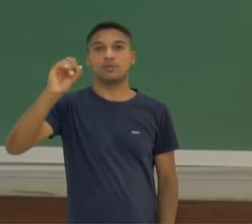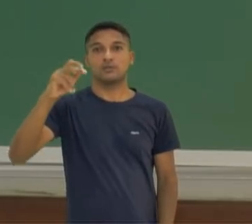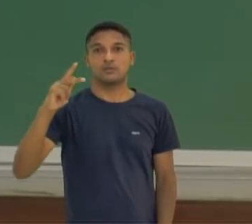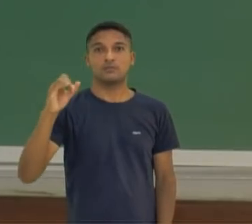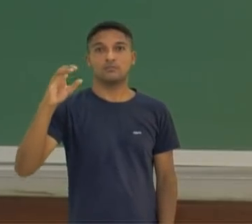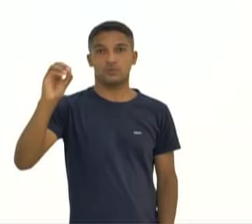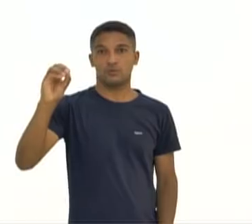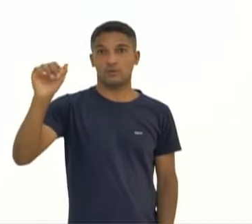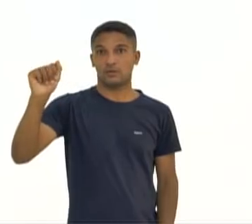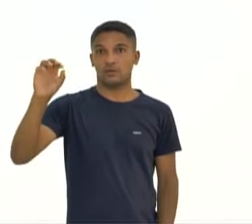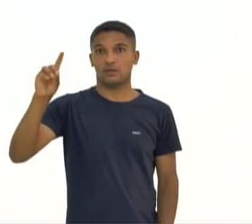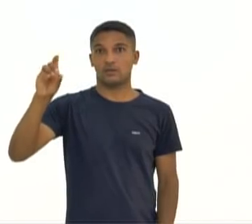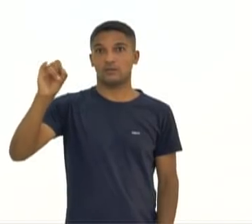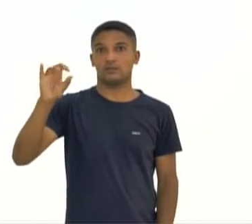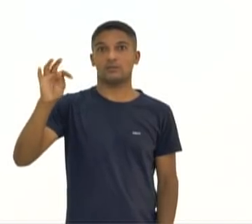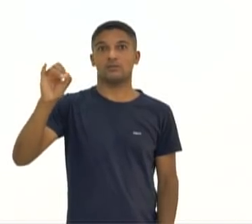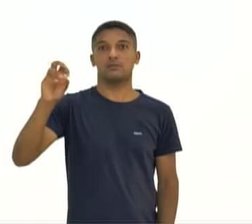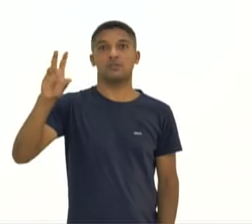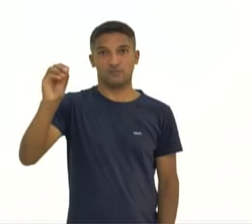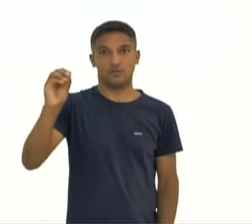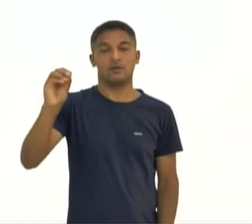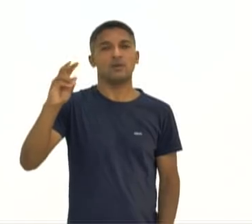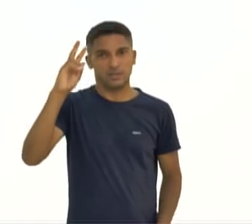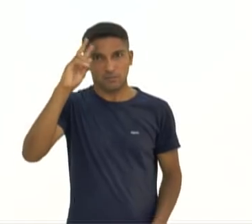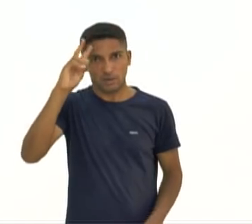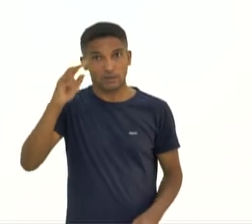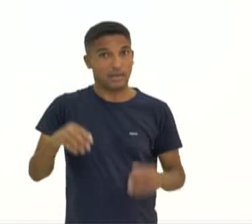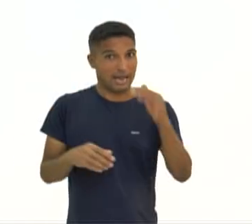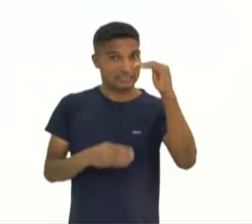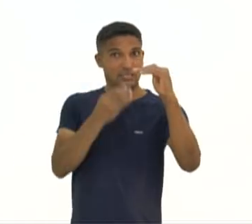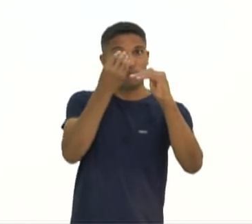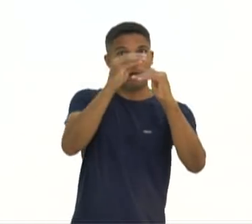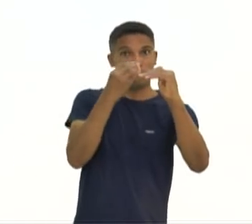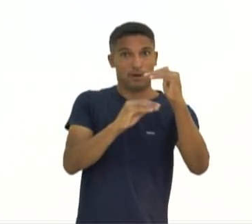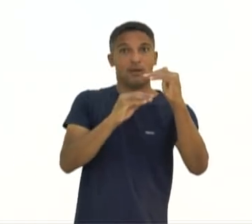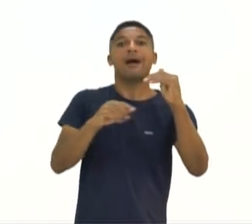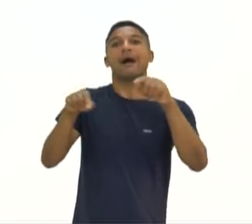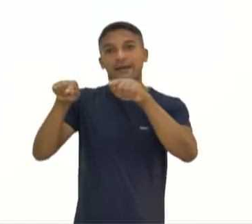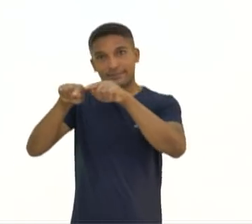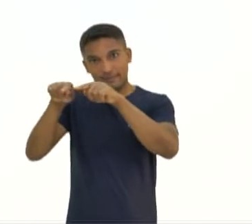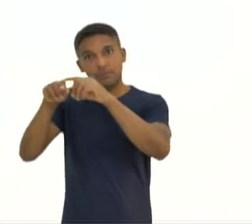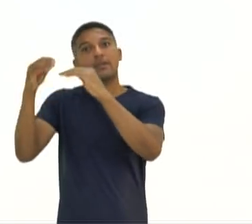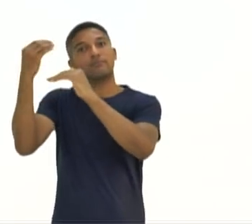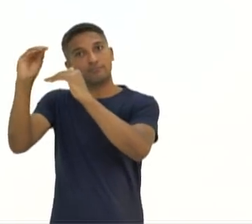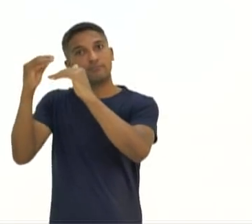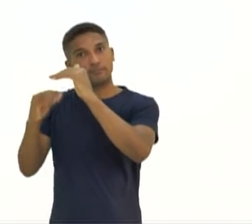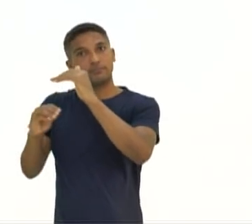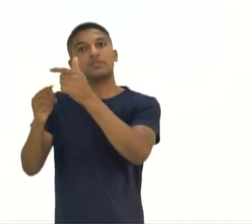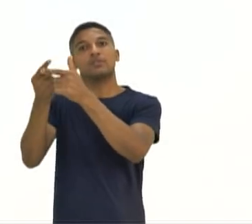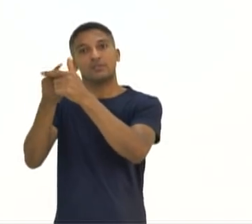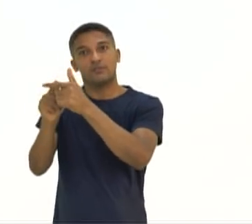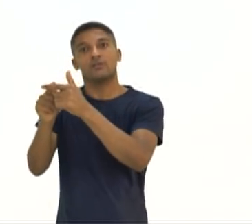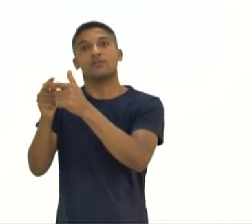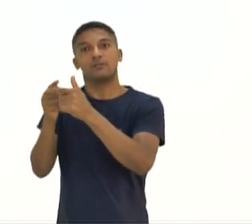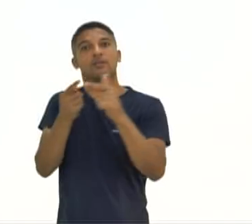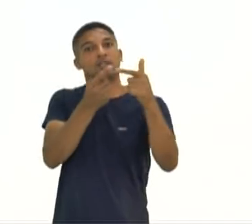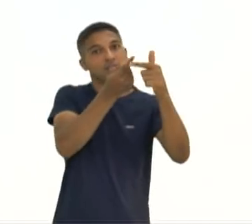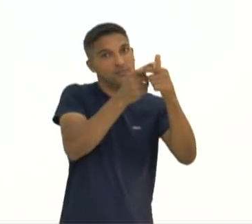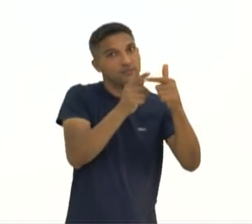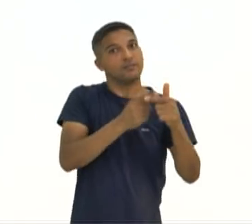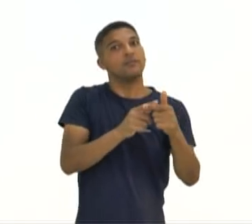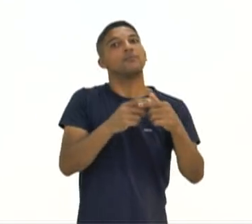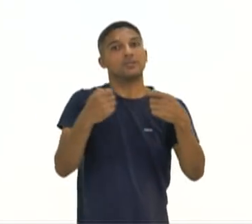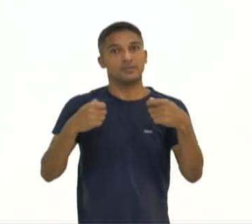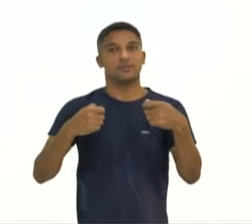Lembrando, o que eu faço de um lado, eu faço de outro. Para mim eliminar esse 20 aqui, que ele está somando, eu tenho